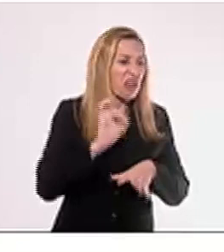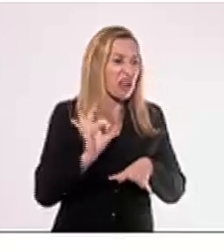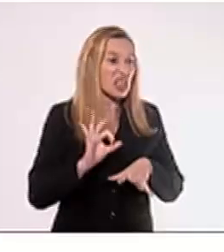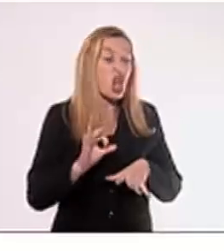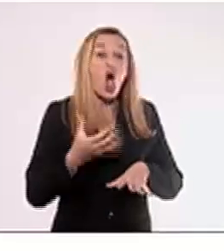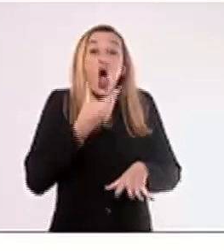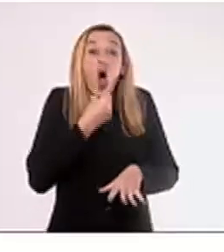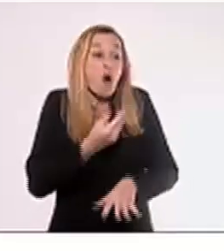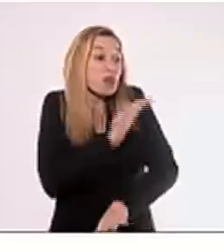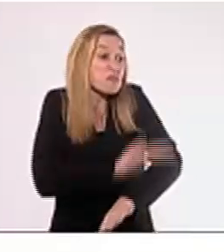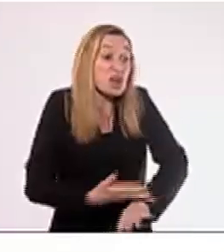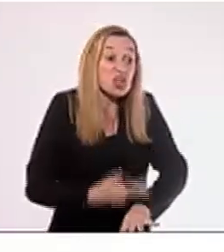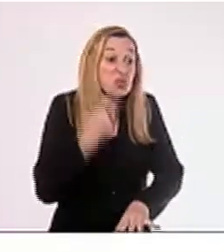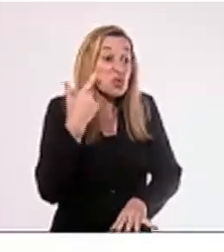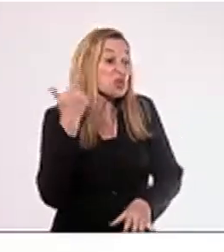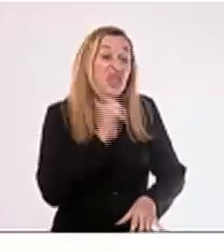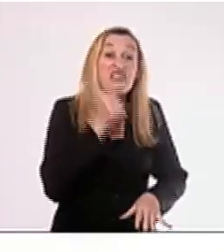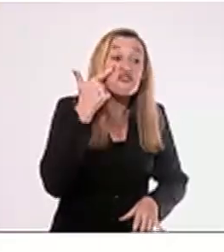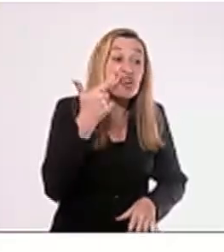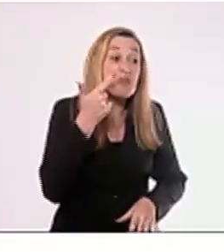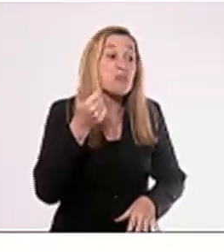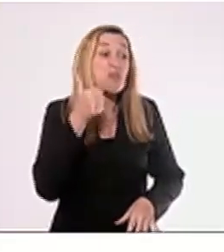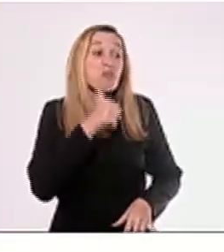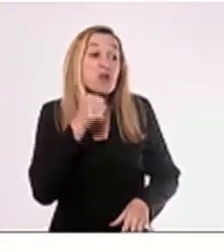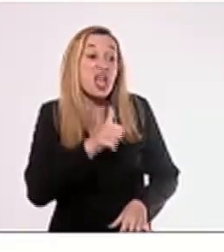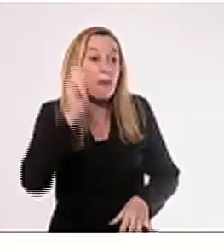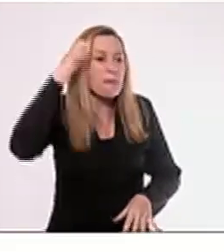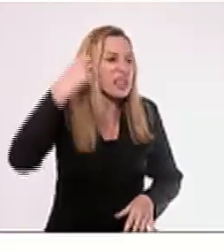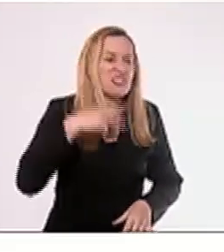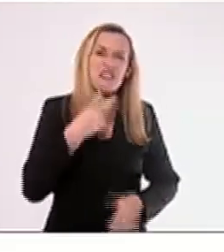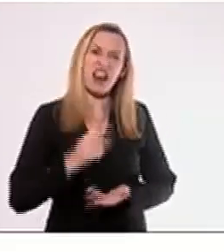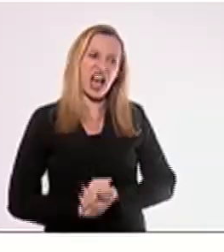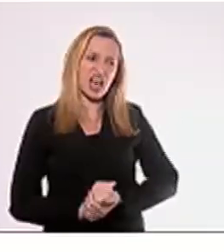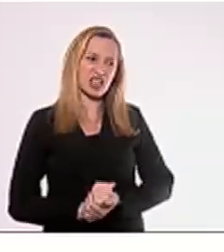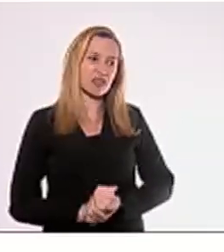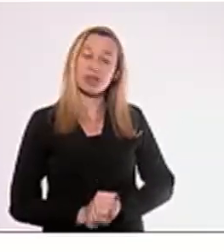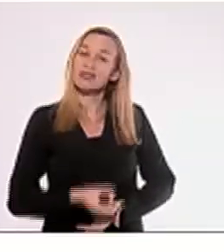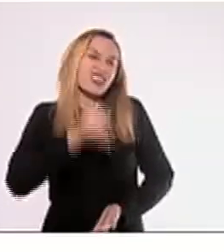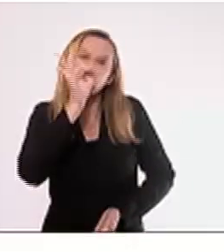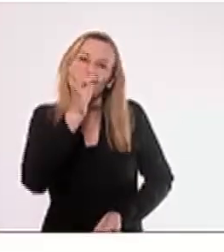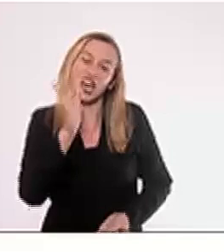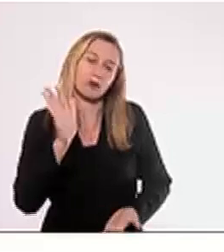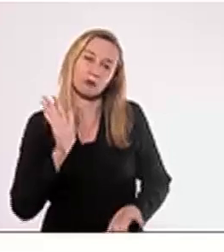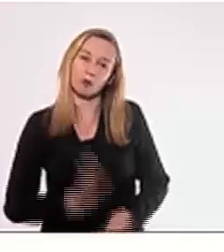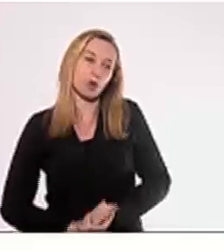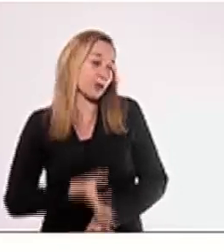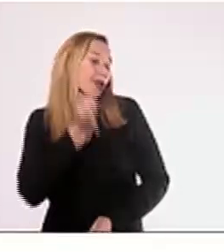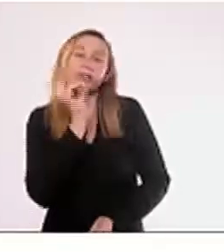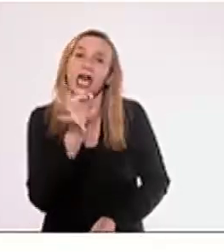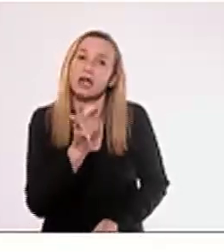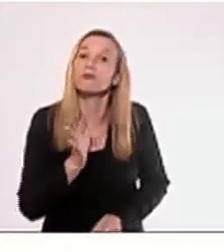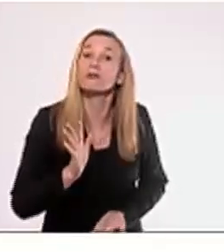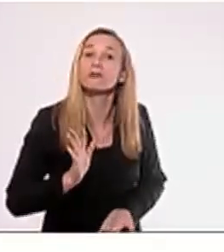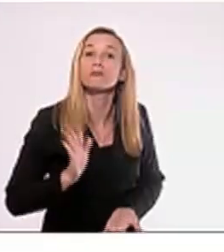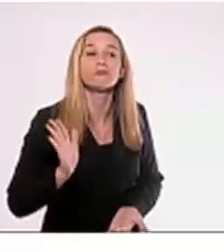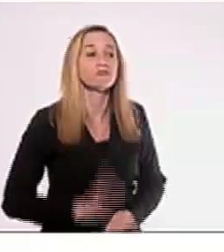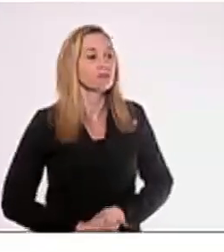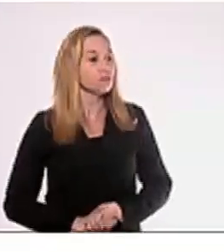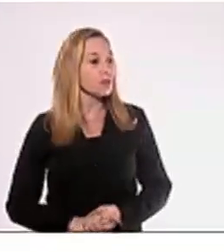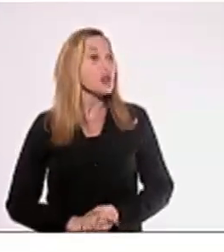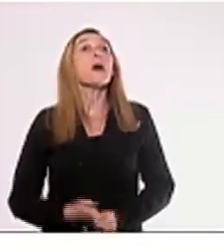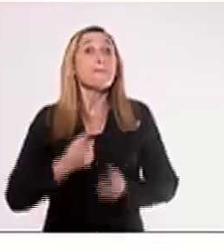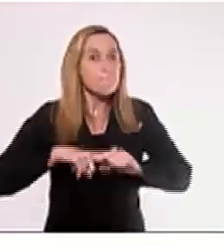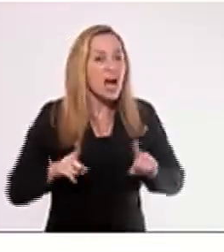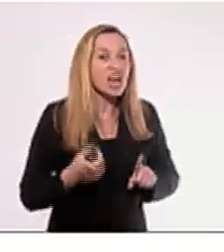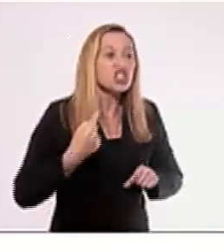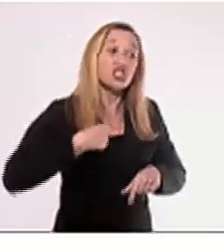branco não consegue ouvir mulher preta falar. Isso é muito óbvio para mim. Isso é muito óbvio.